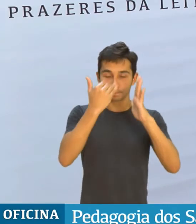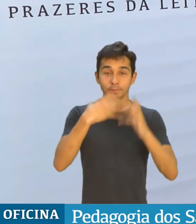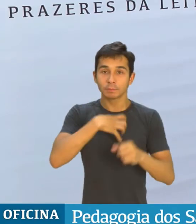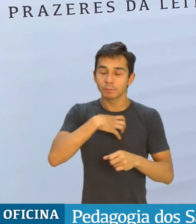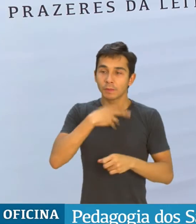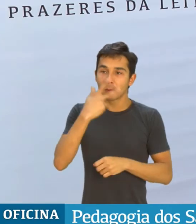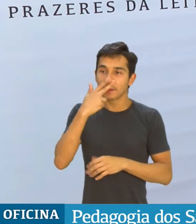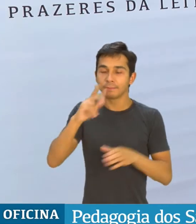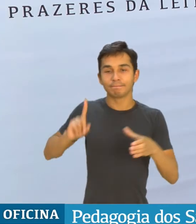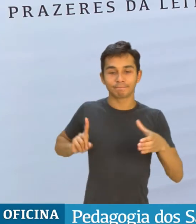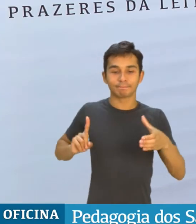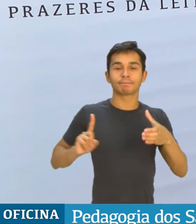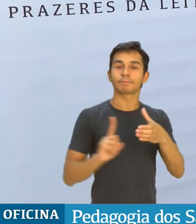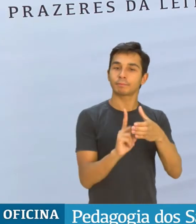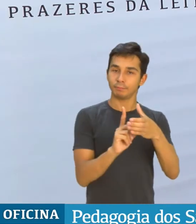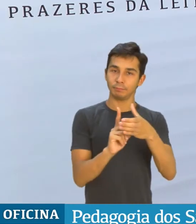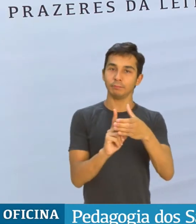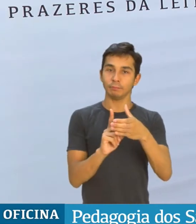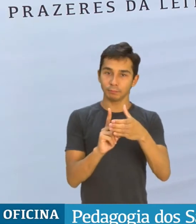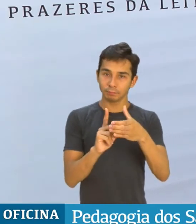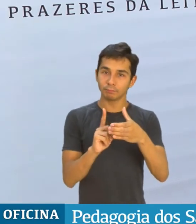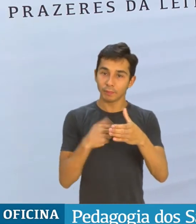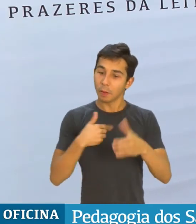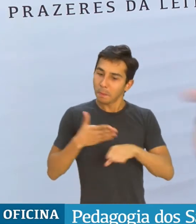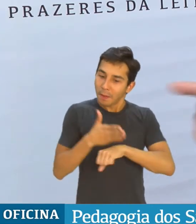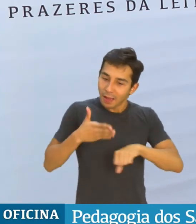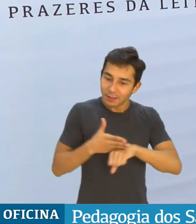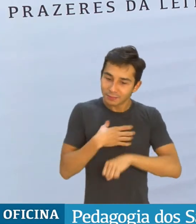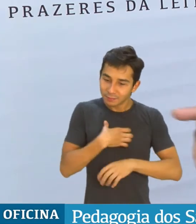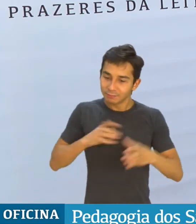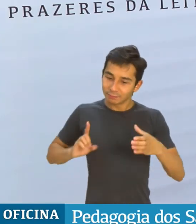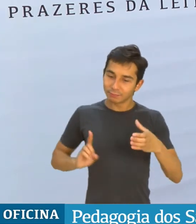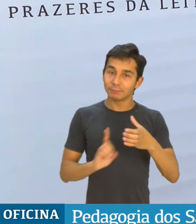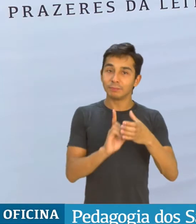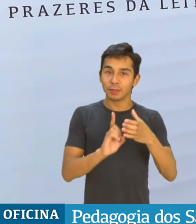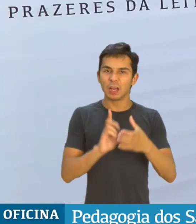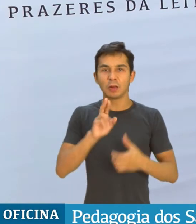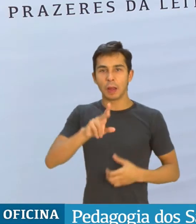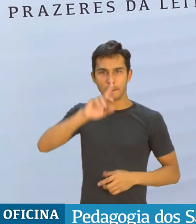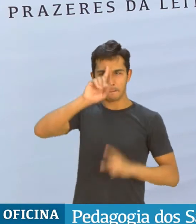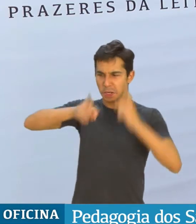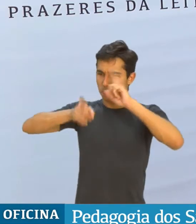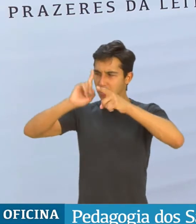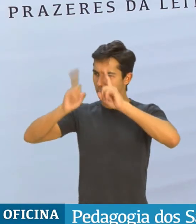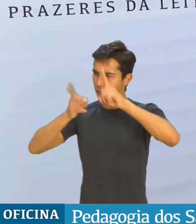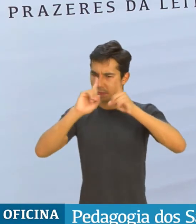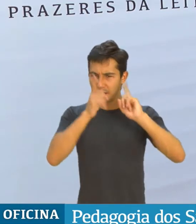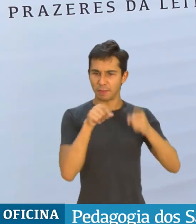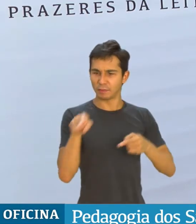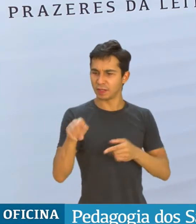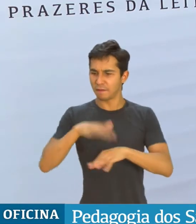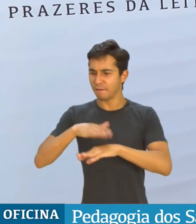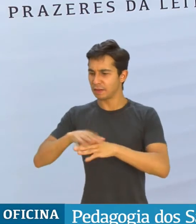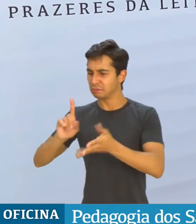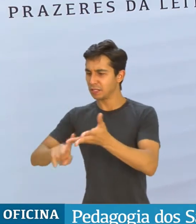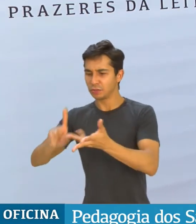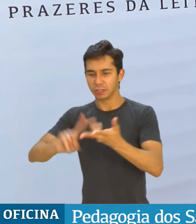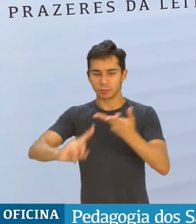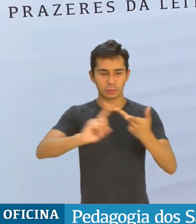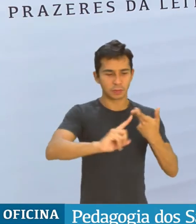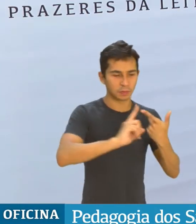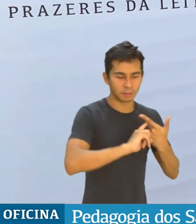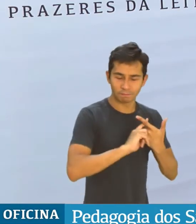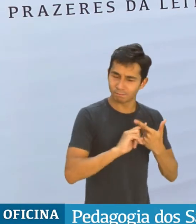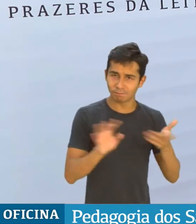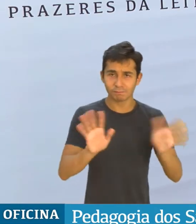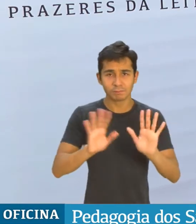um pertencimento maior àquilo. Então não é distribuir, delegar funções, sabe? Mas é fazer essa divisão de